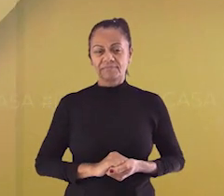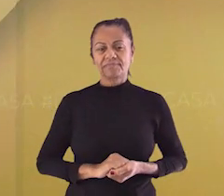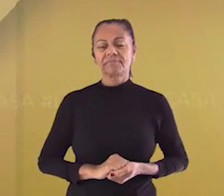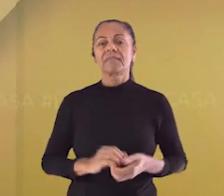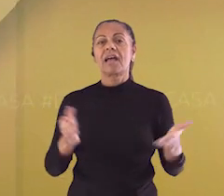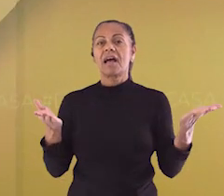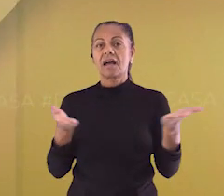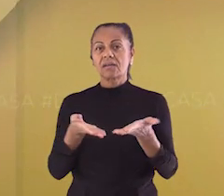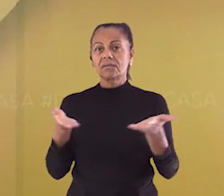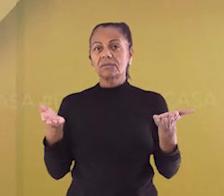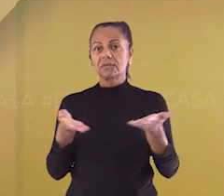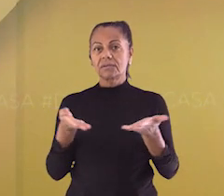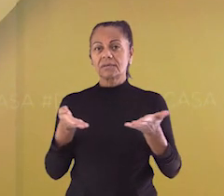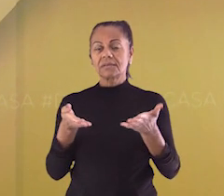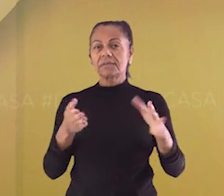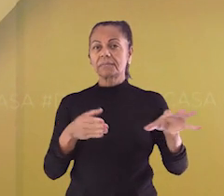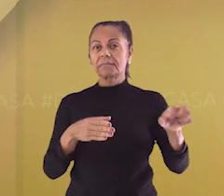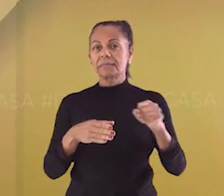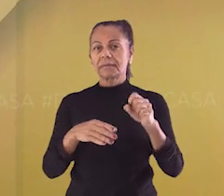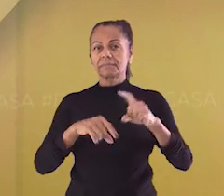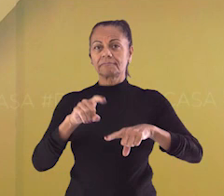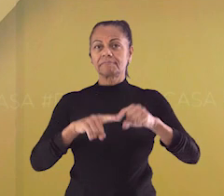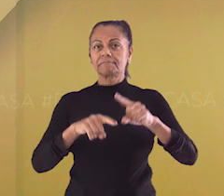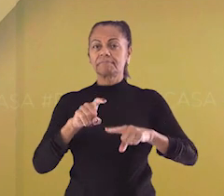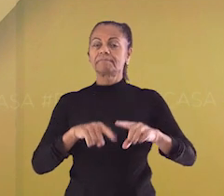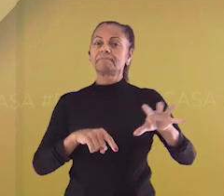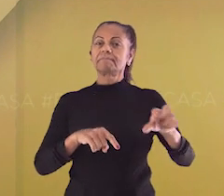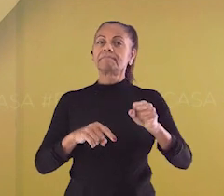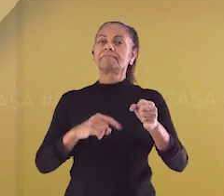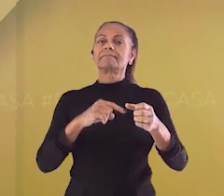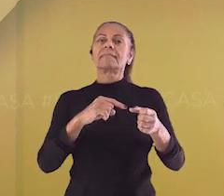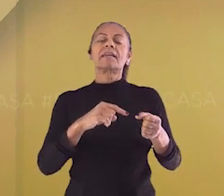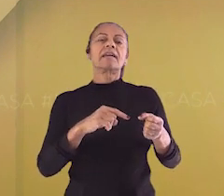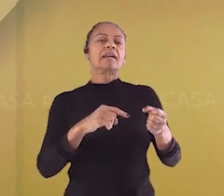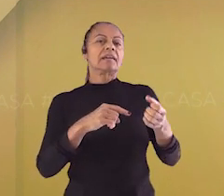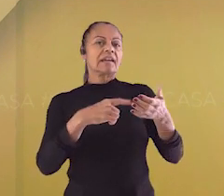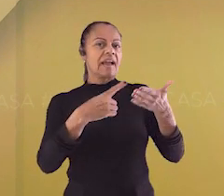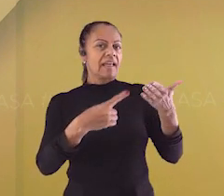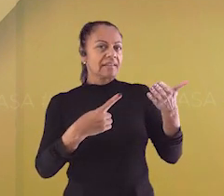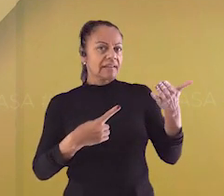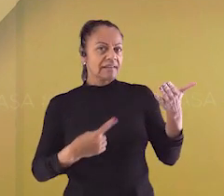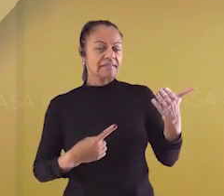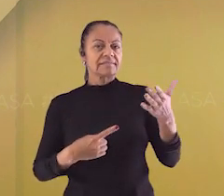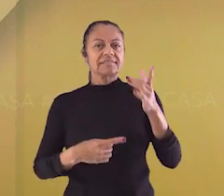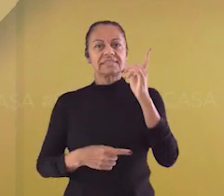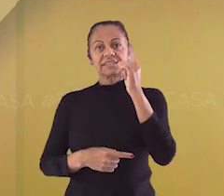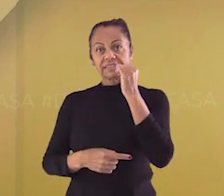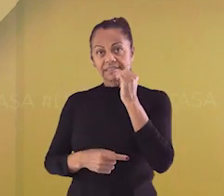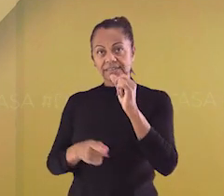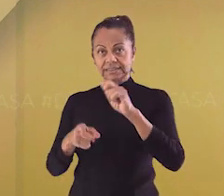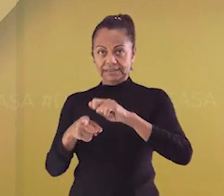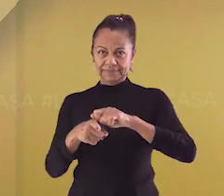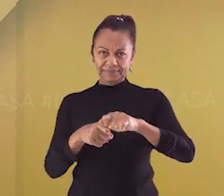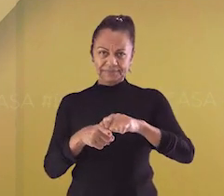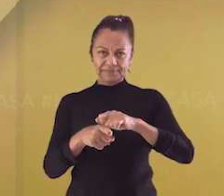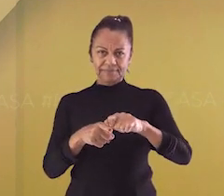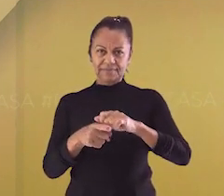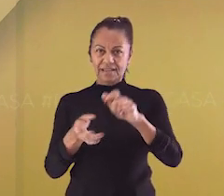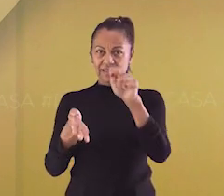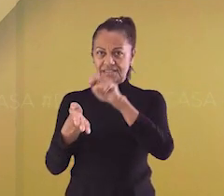seu material. Você vai precisar de caderno de ciências, lápis e